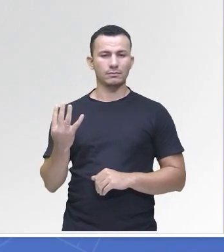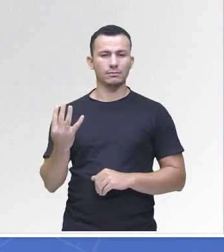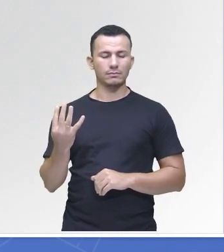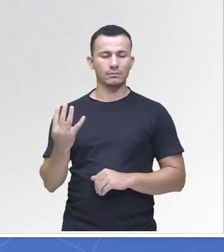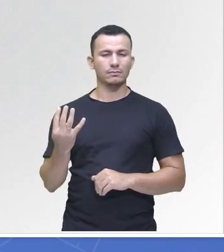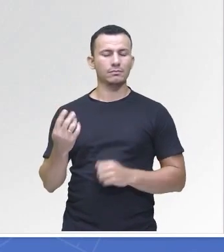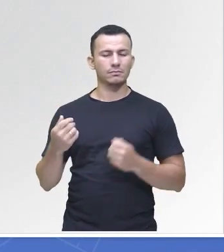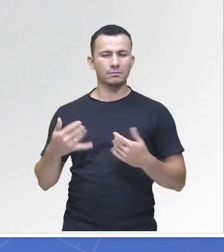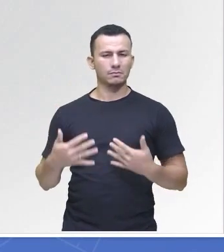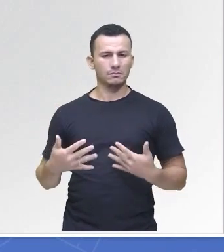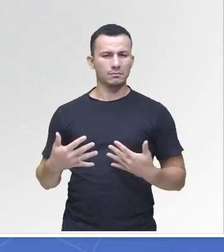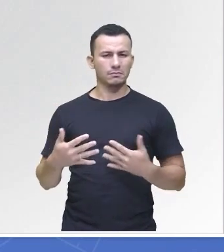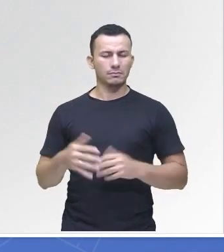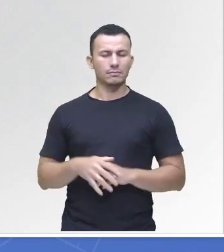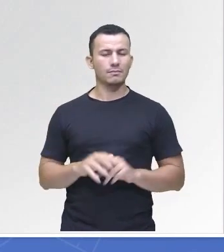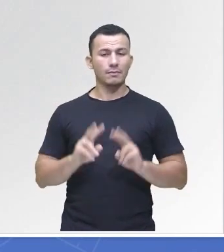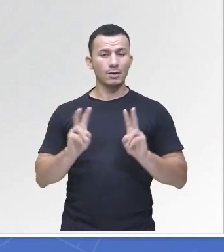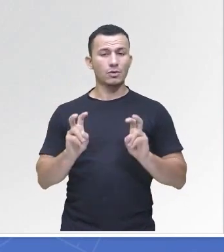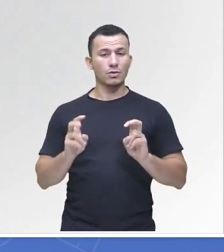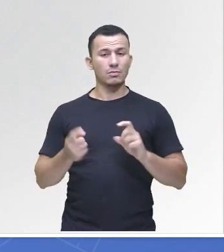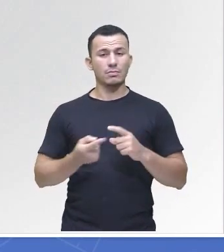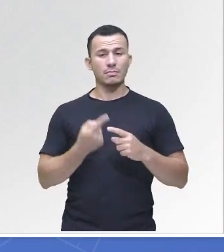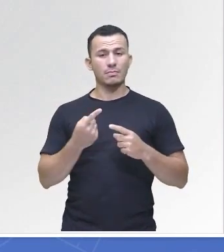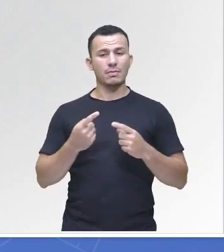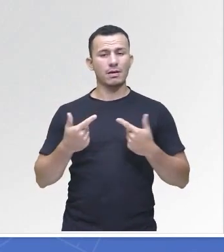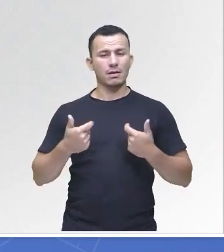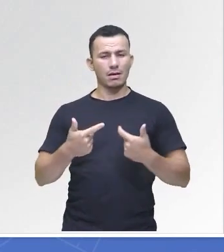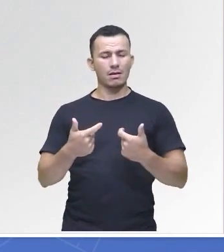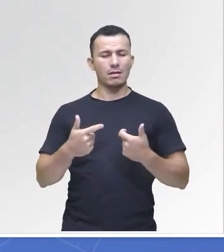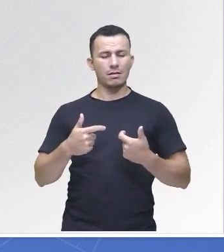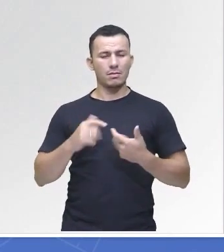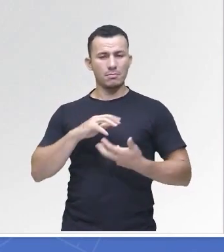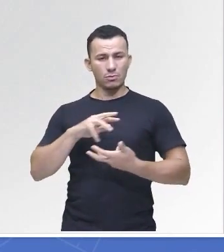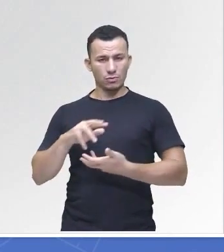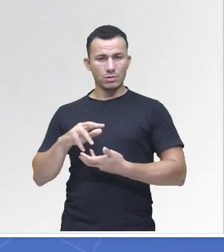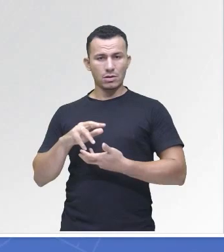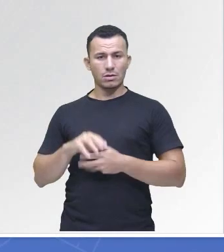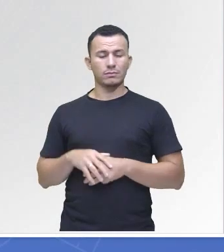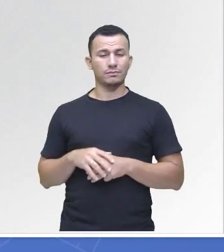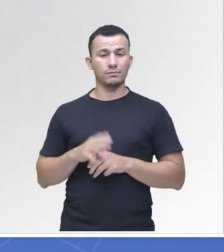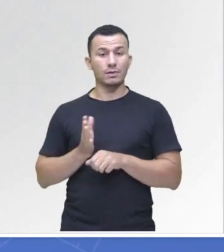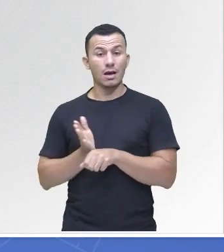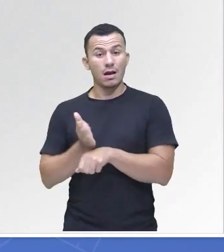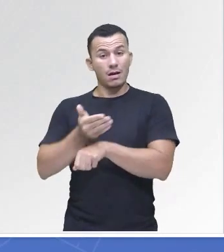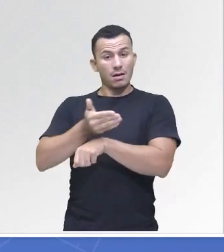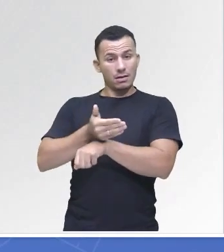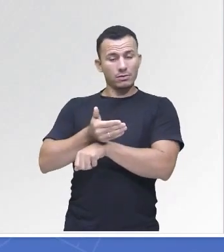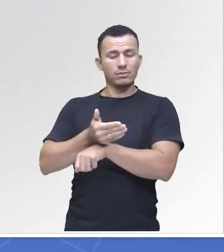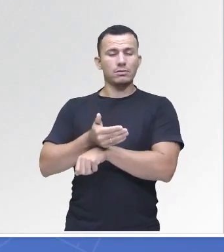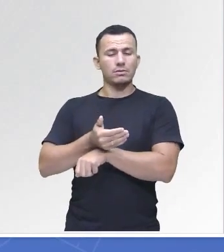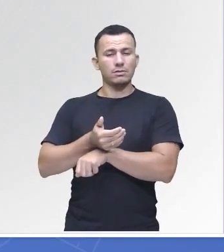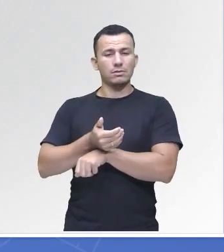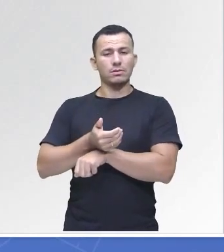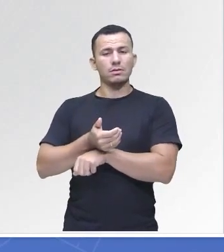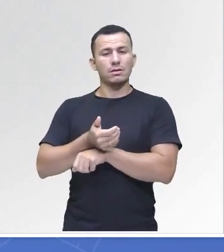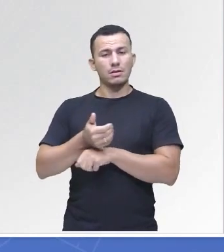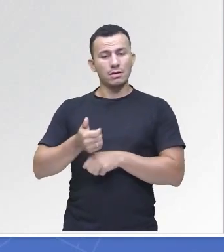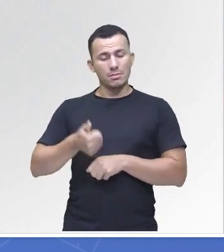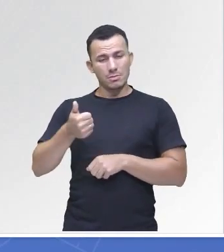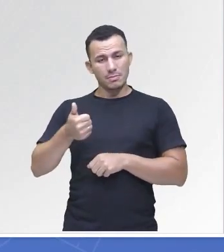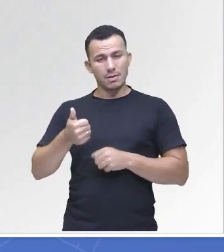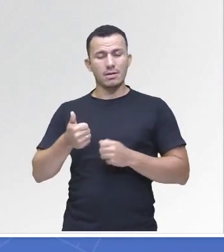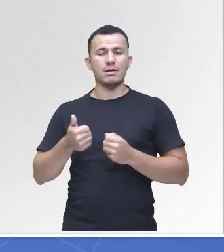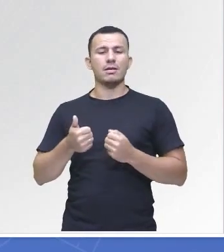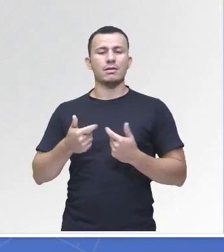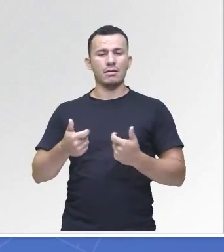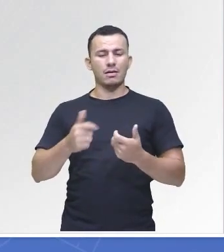né? Falando referente à Primeira Guerra Mundial, lembrando que a gente está trabalhando aqui os antecedentes da Primeira Guerra. Ela vem com